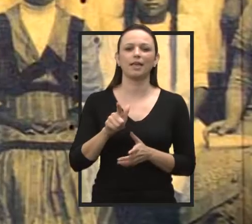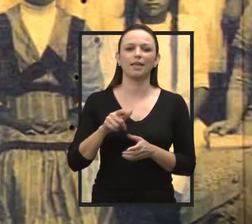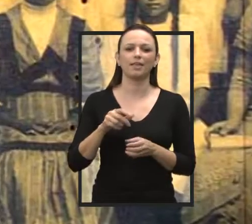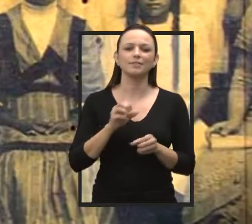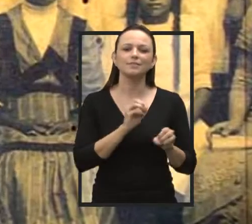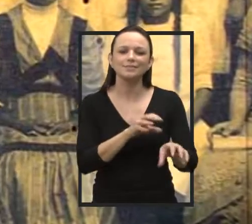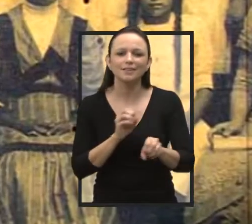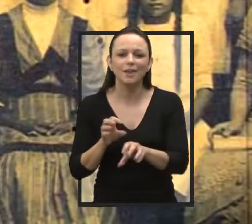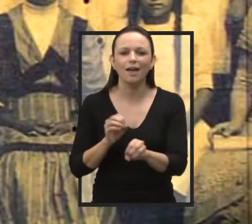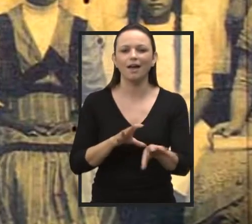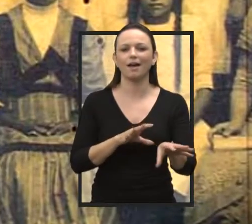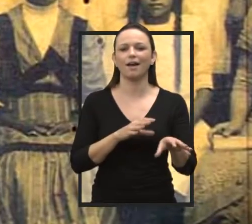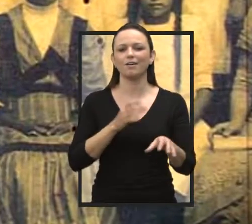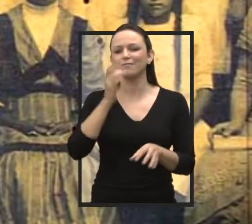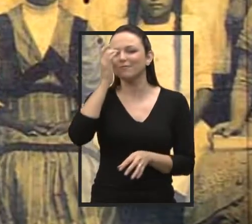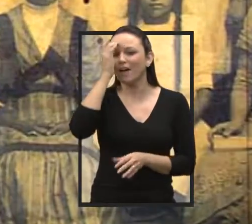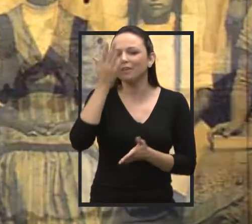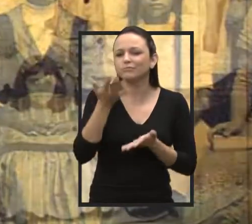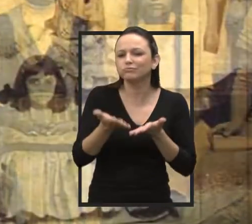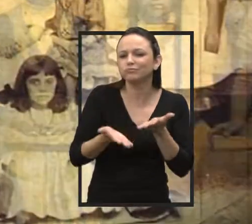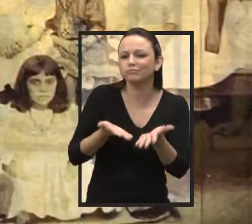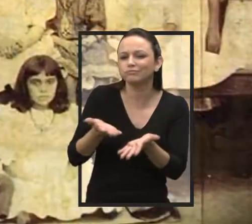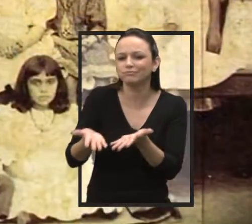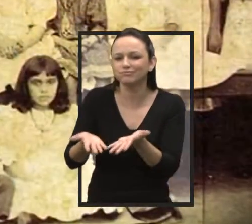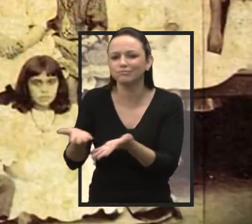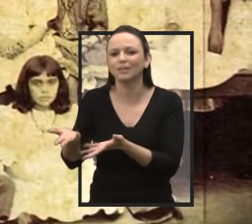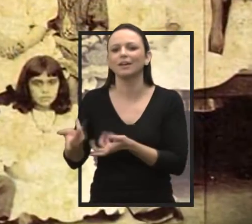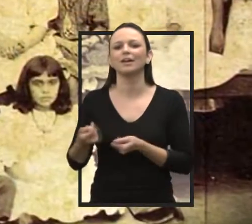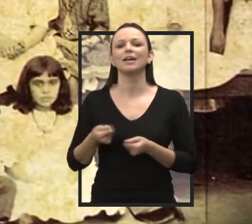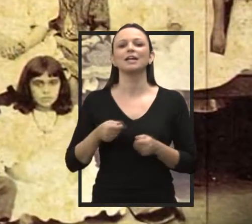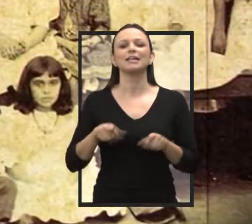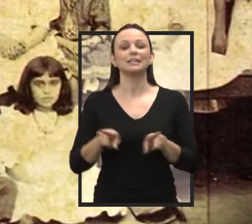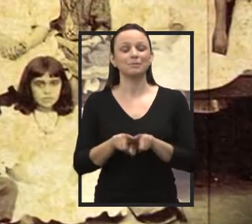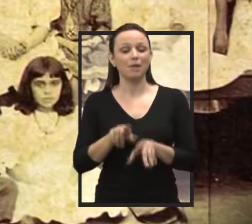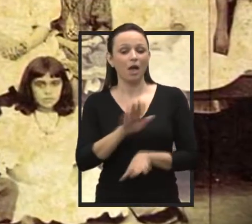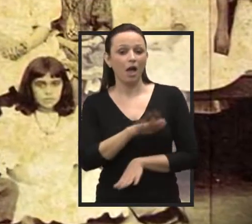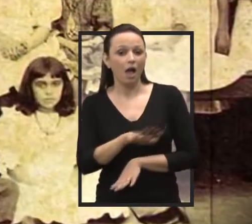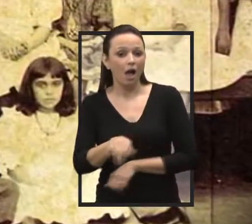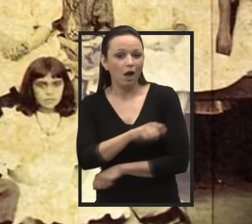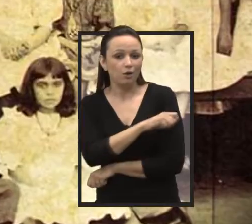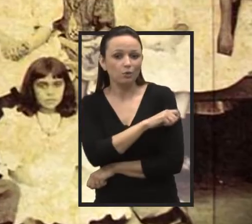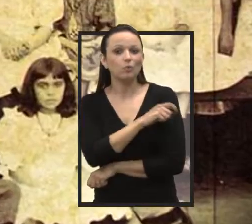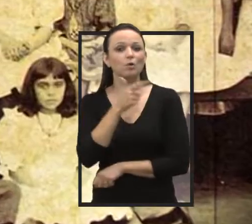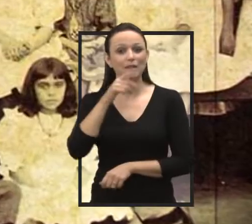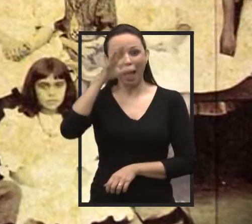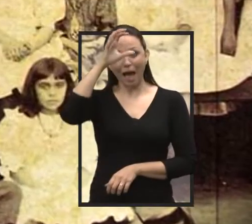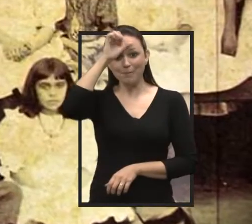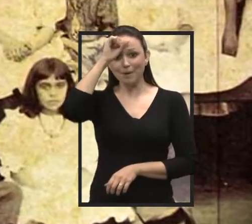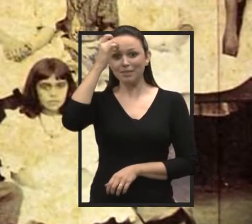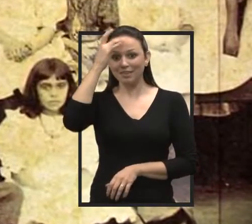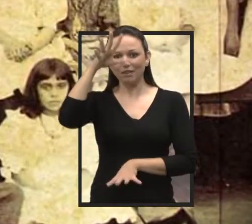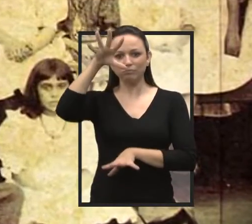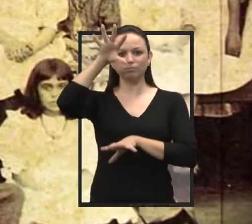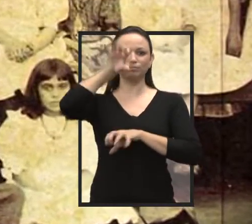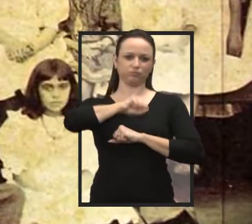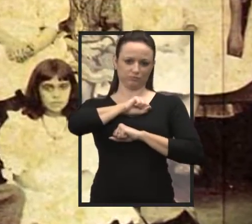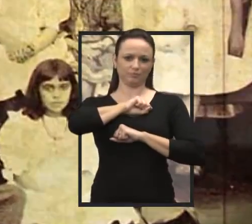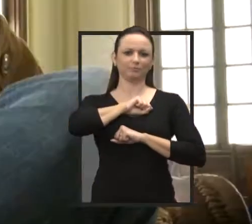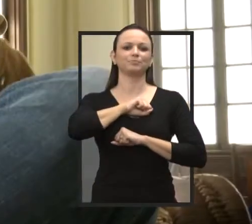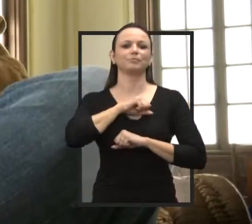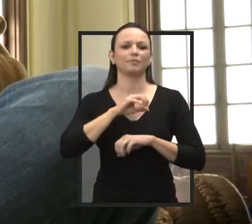conseguissem exercer a didática com maior facilidade e que os alunos conseguissem absorver da melhor maneira, ou